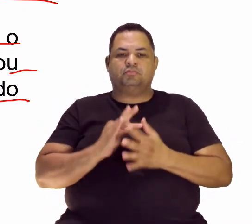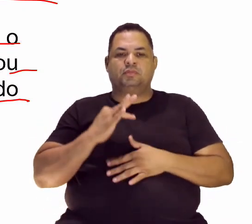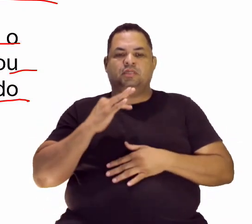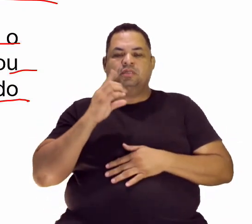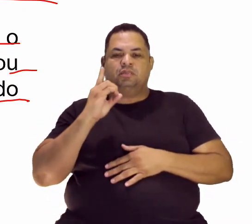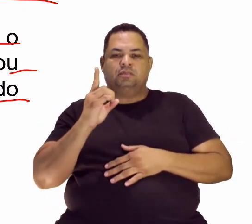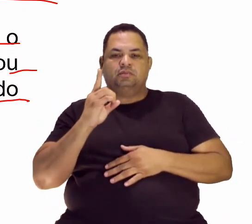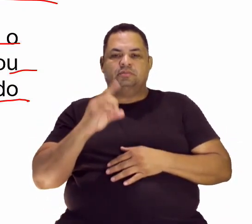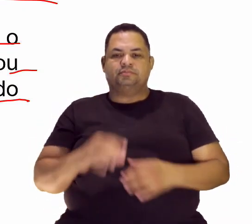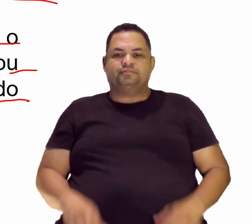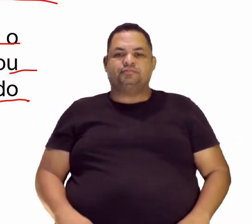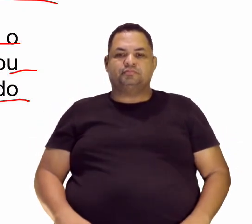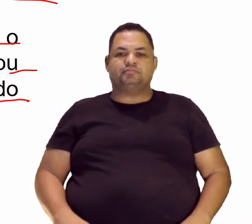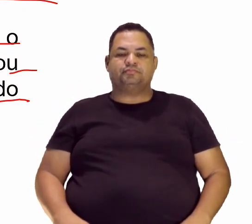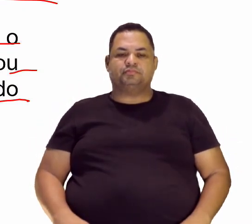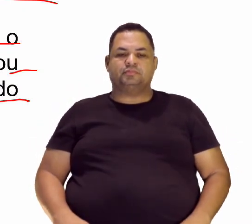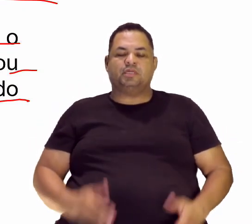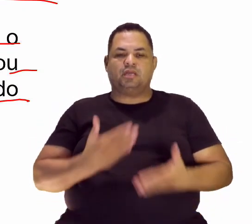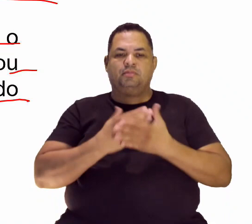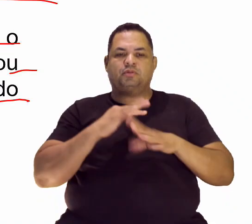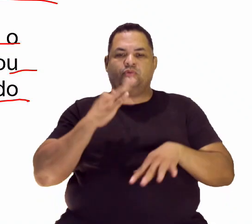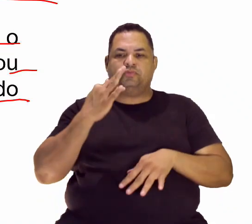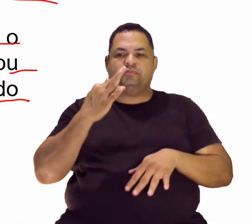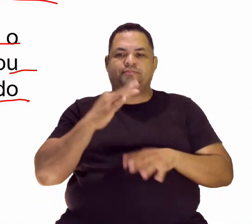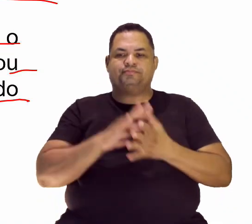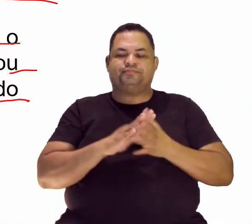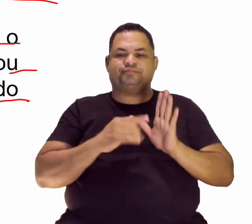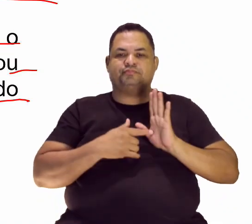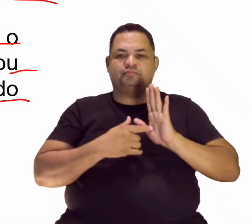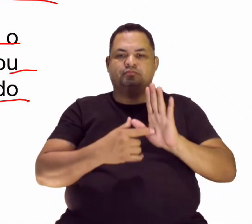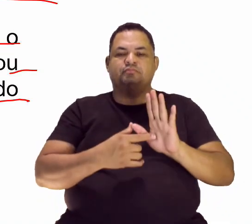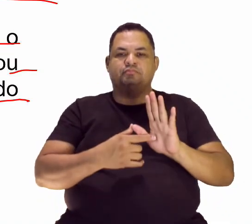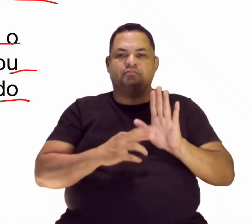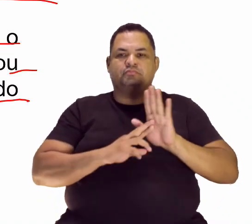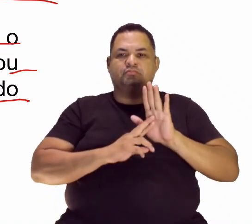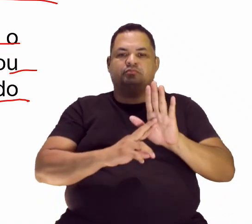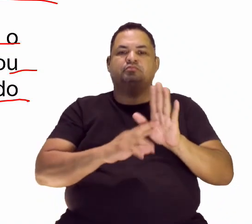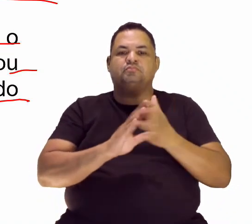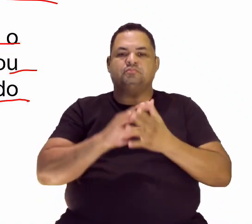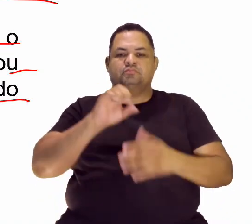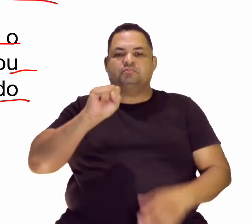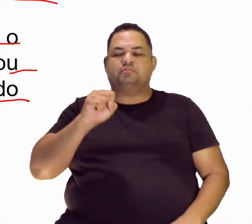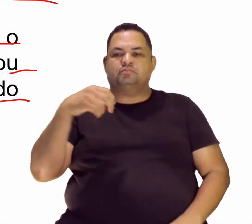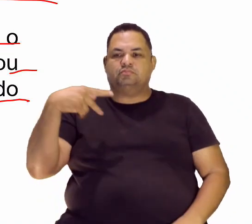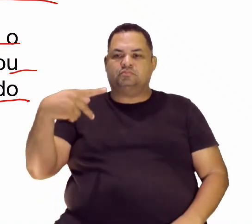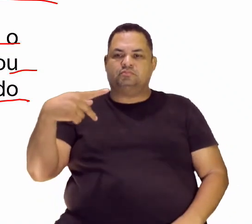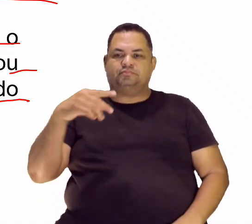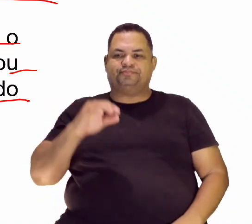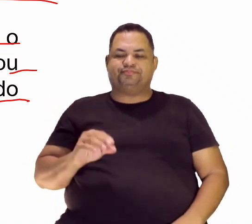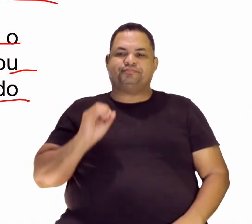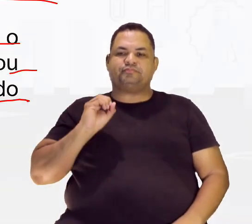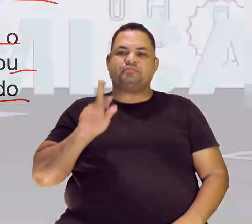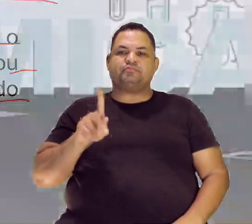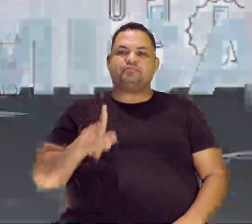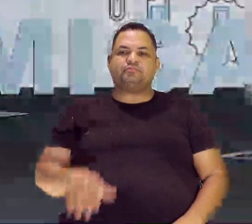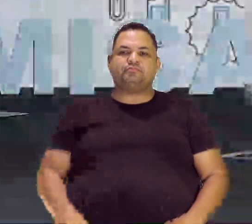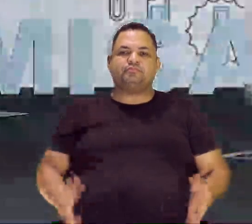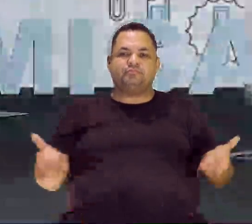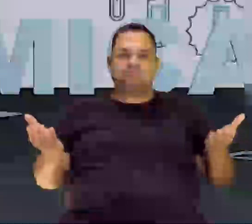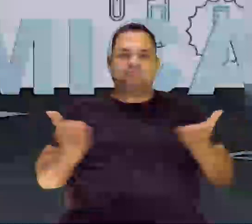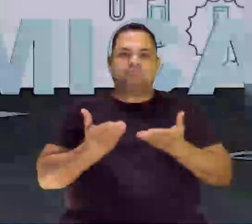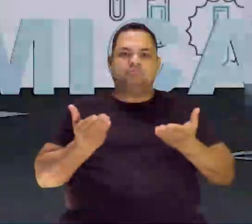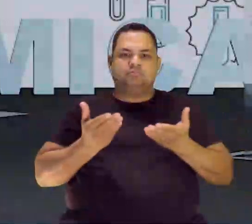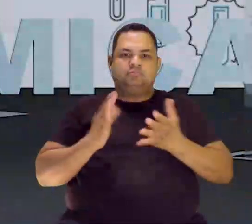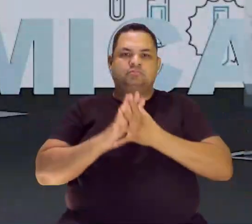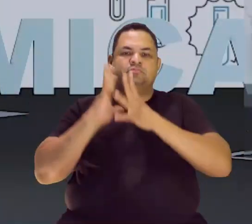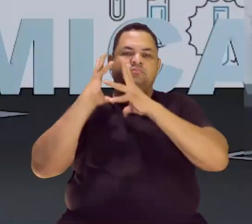interna terminam no subnível F, e os representativos em S B, ok? Então, agora, com